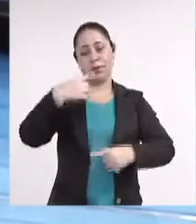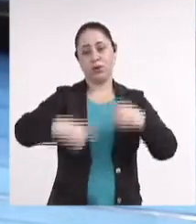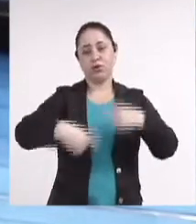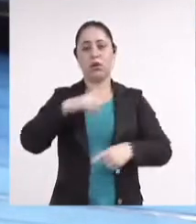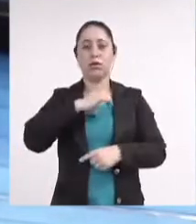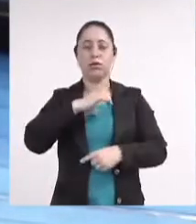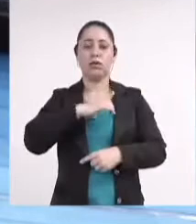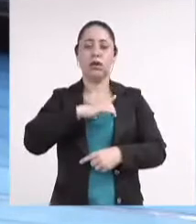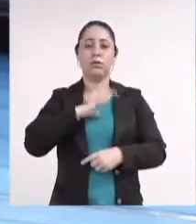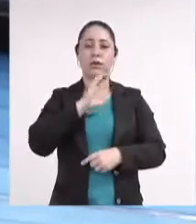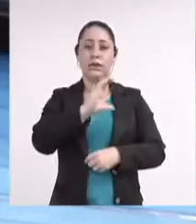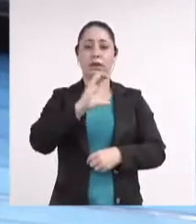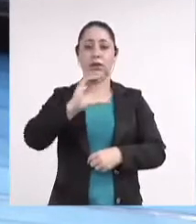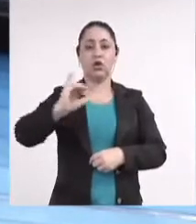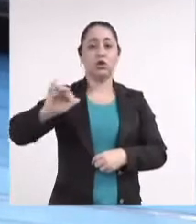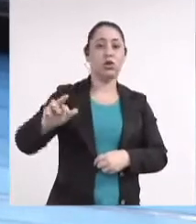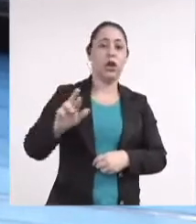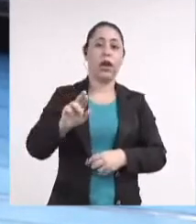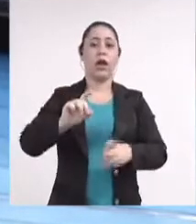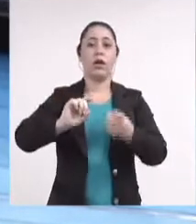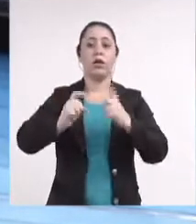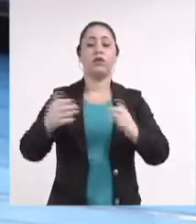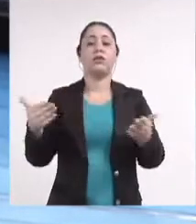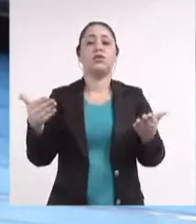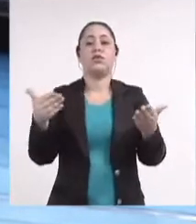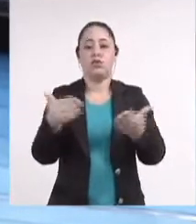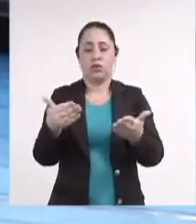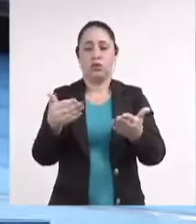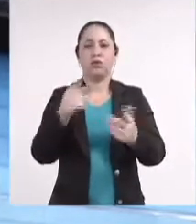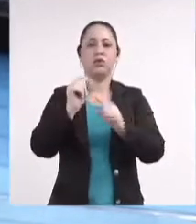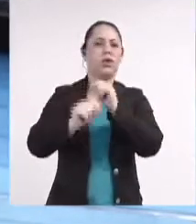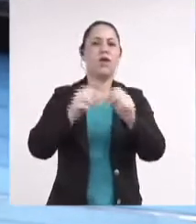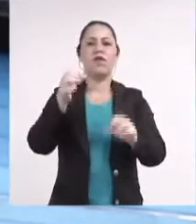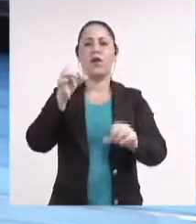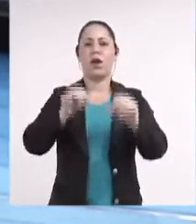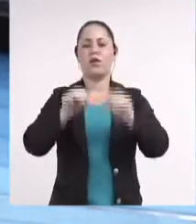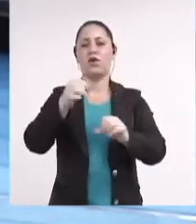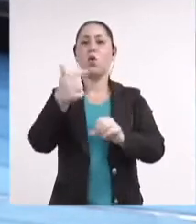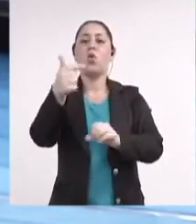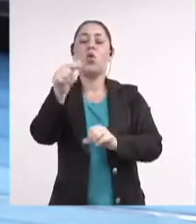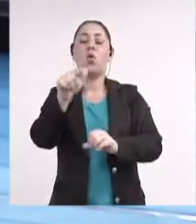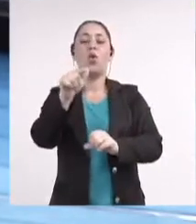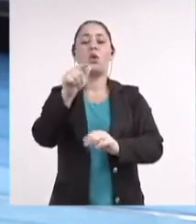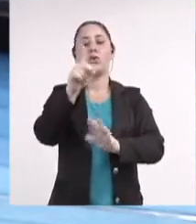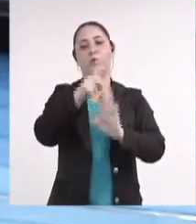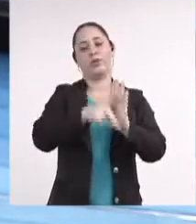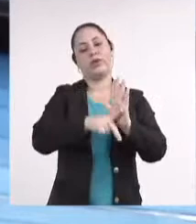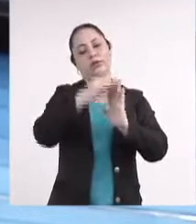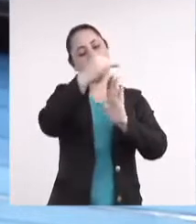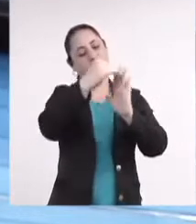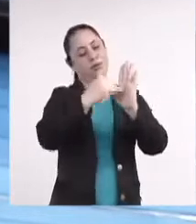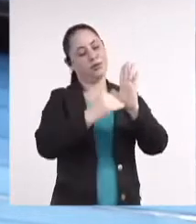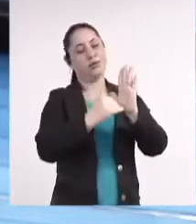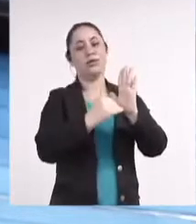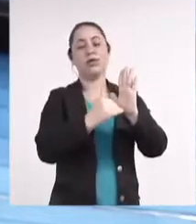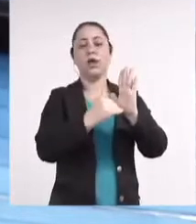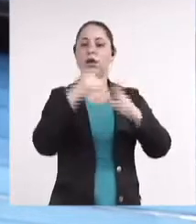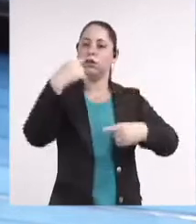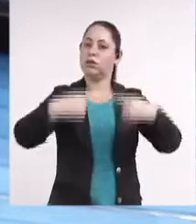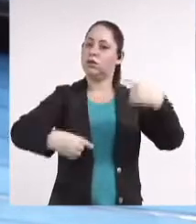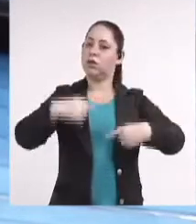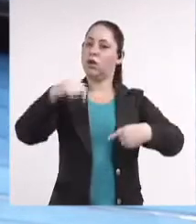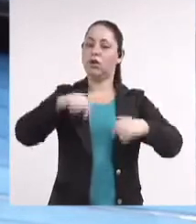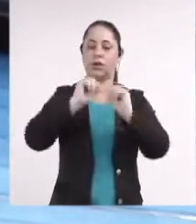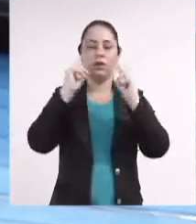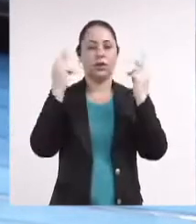nós temos a Comissão de Constituição, Justiça e Redação, que deve avaliar os próximos projetos que entram na pauta de debates aqui da